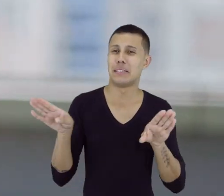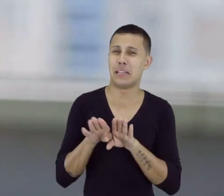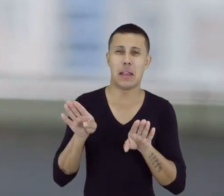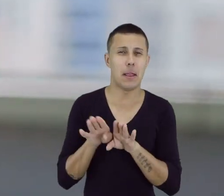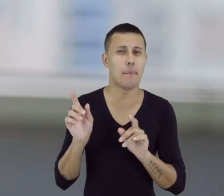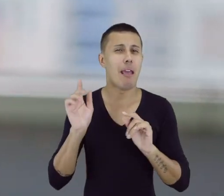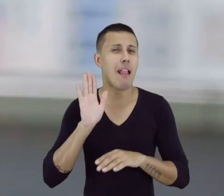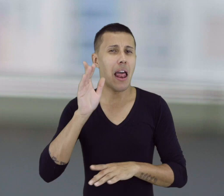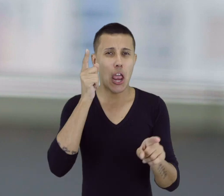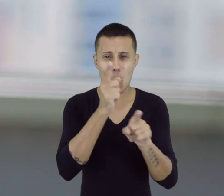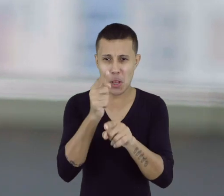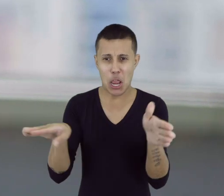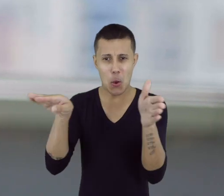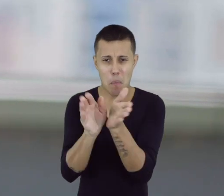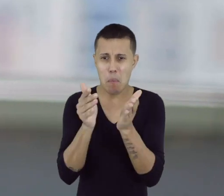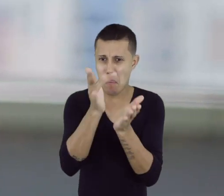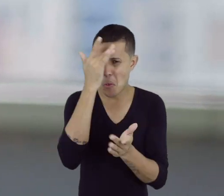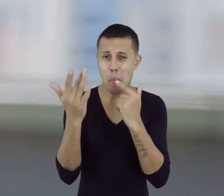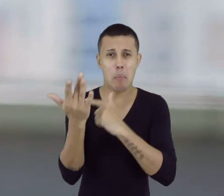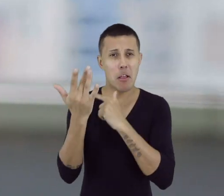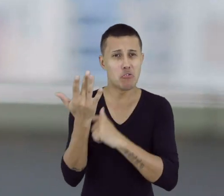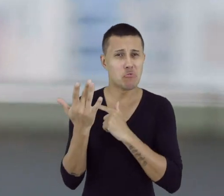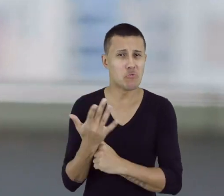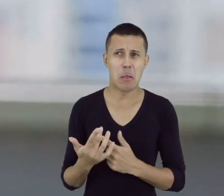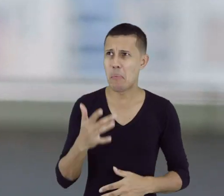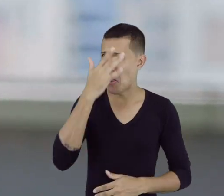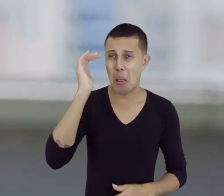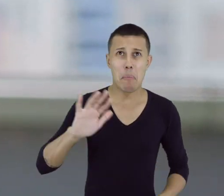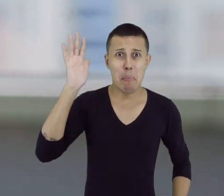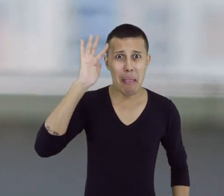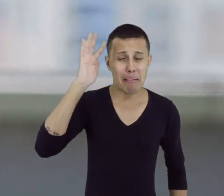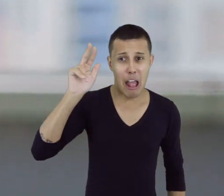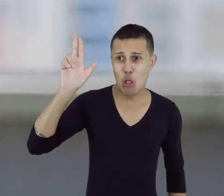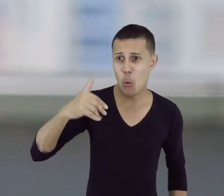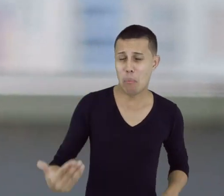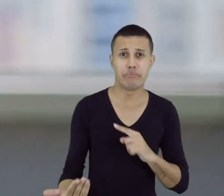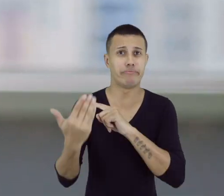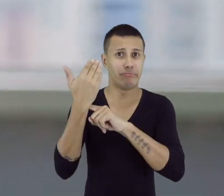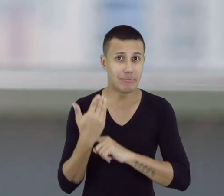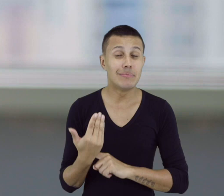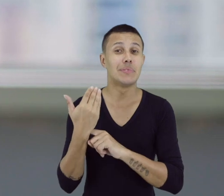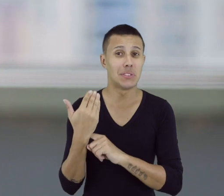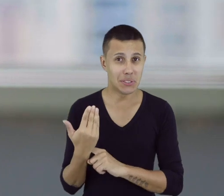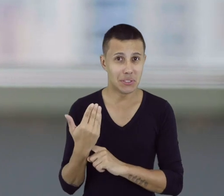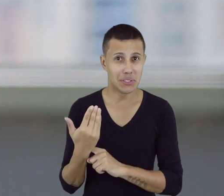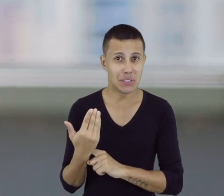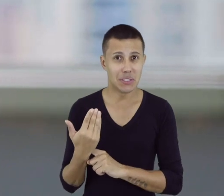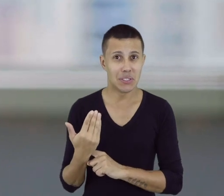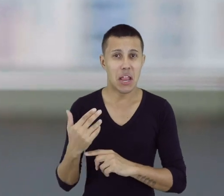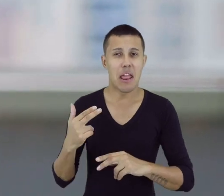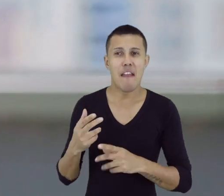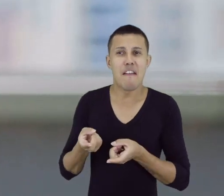Encontrei nos portos várias pessoas que me ajudariam, que eram pessoas que eu nunca imaginaria que poderiam me ajudar, né? Às vezes, caixas